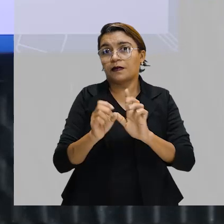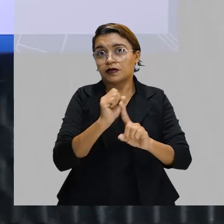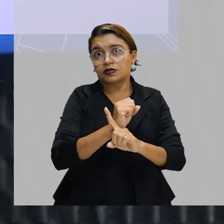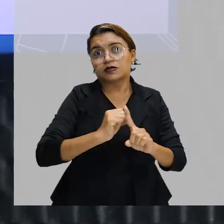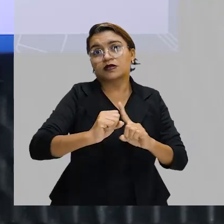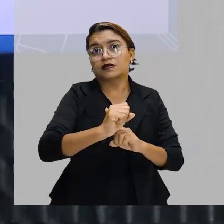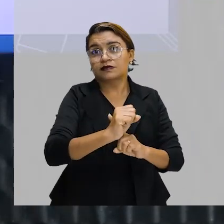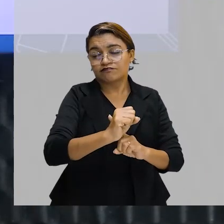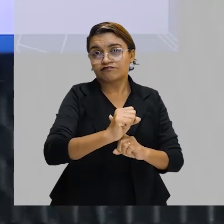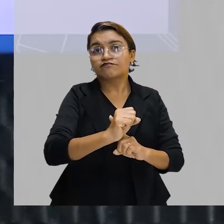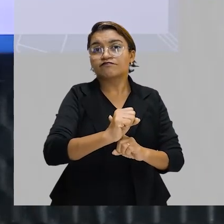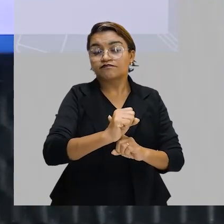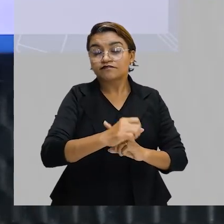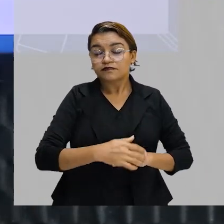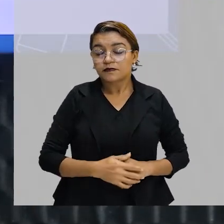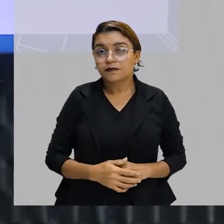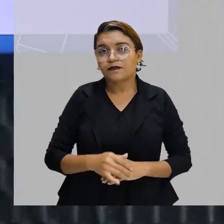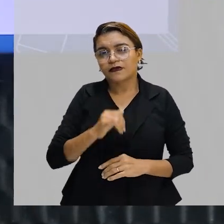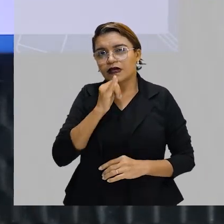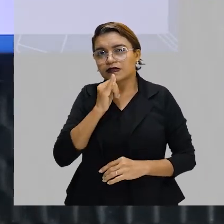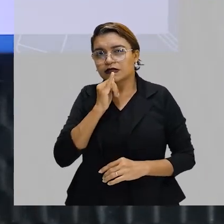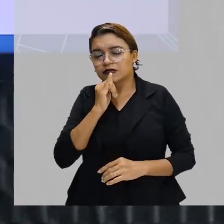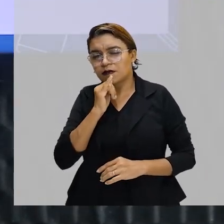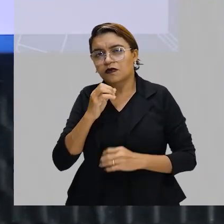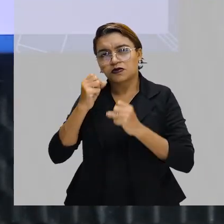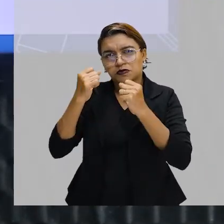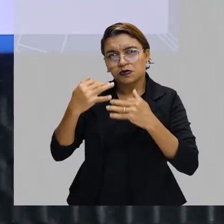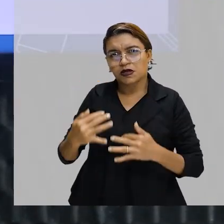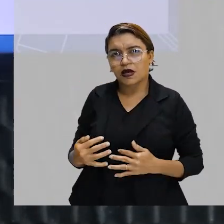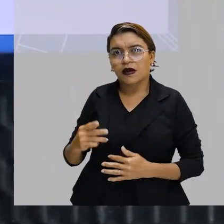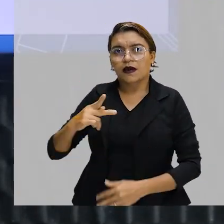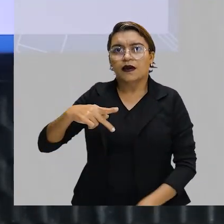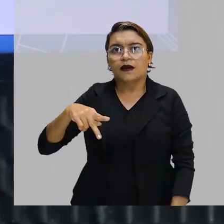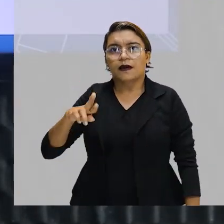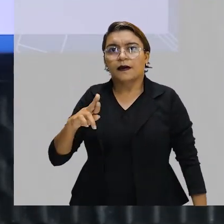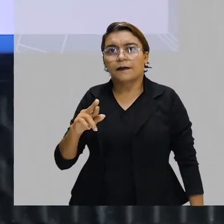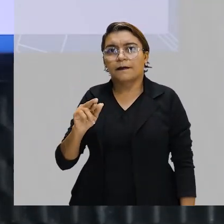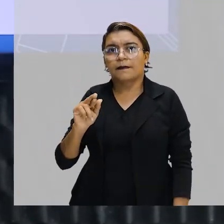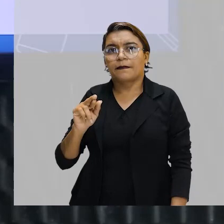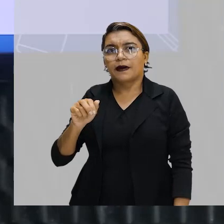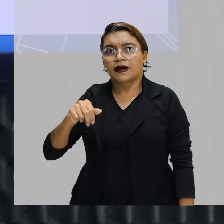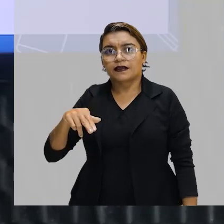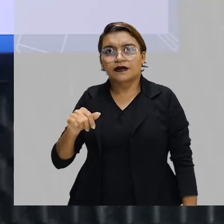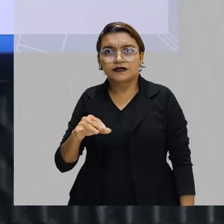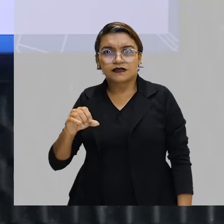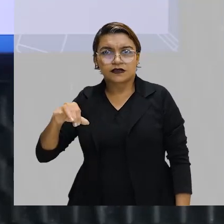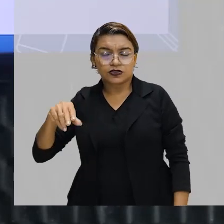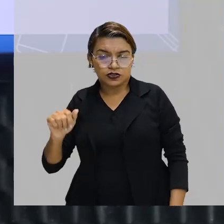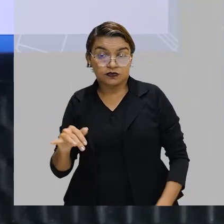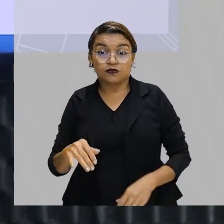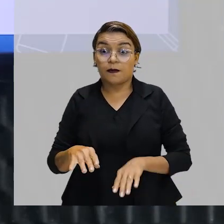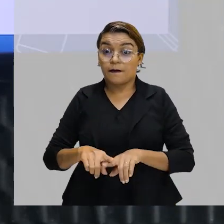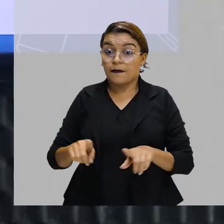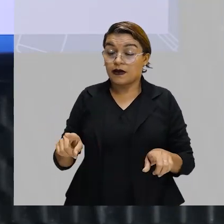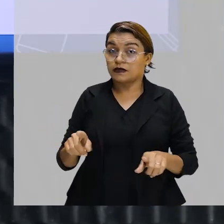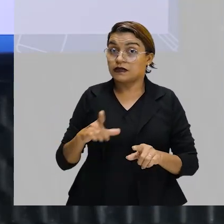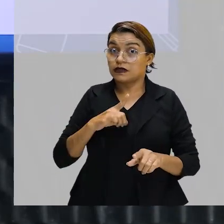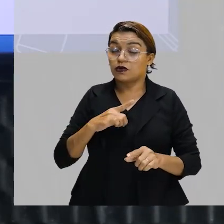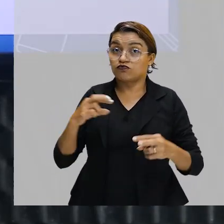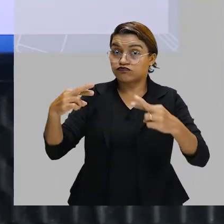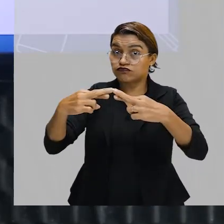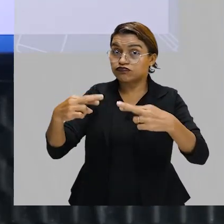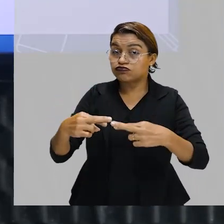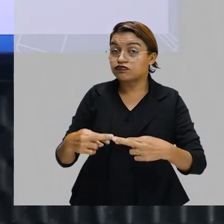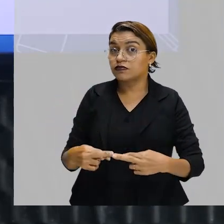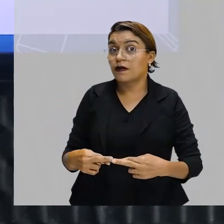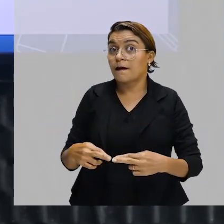arte, até o momento. Eu falei de parnasianismo, do certinho, da métrica, da rima. Então, começou em